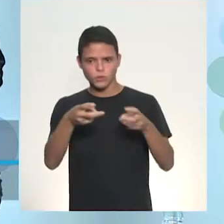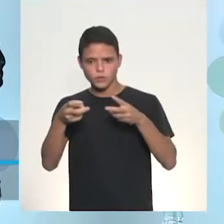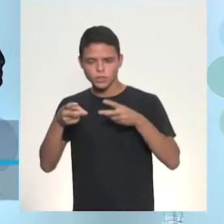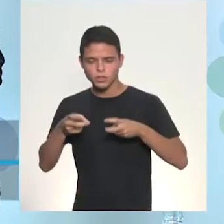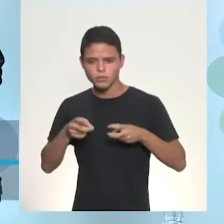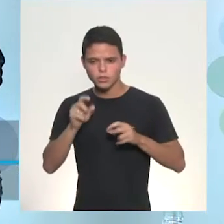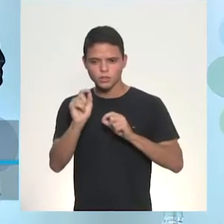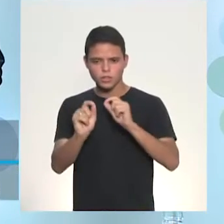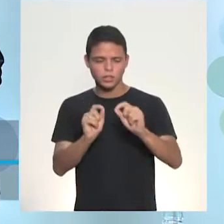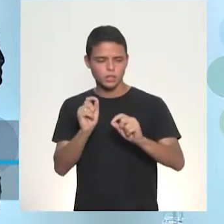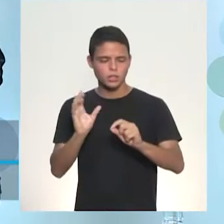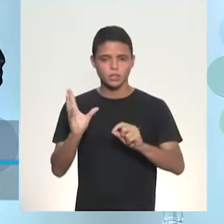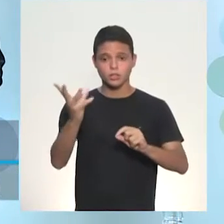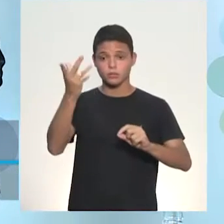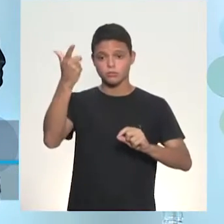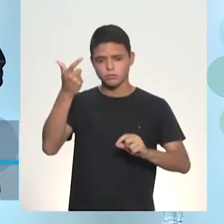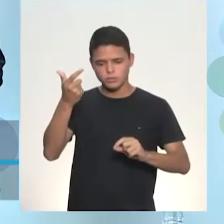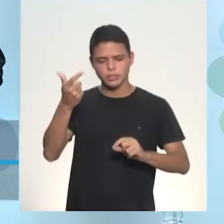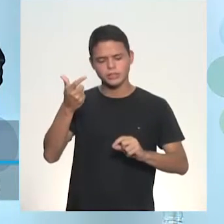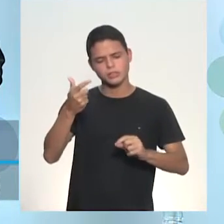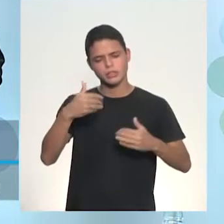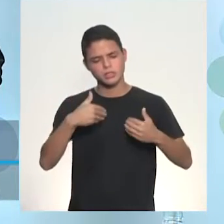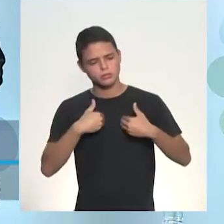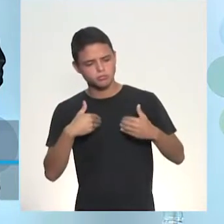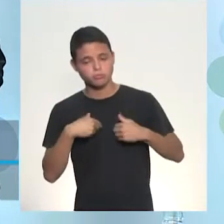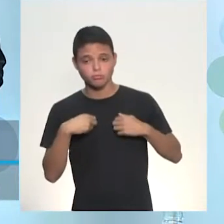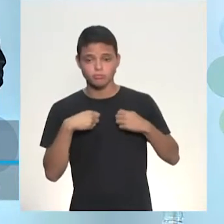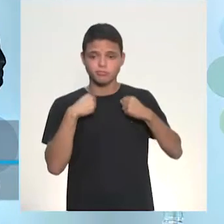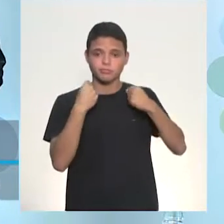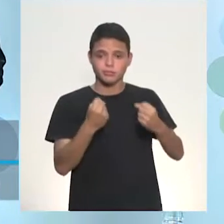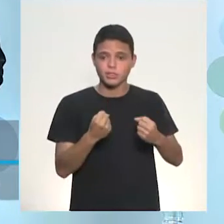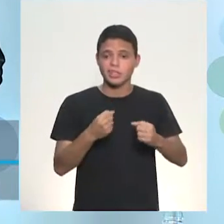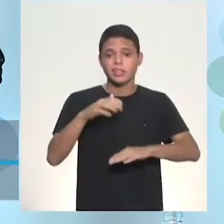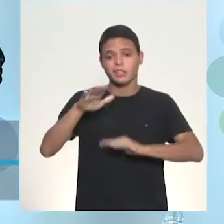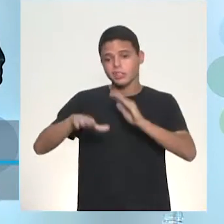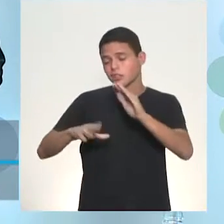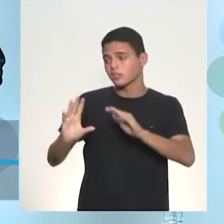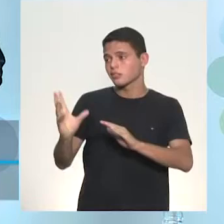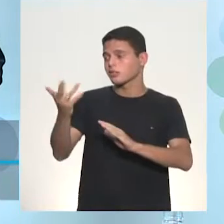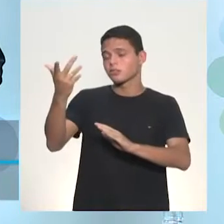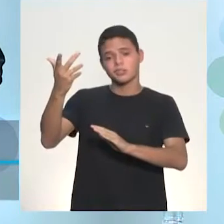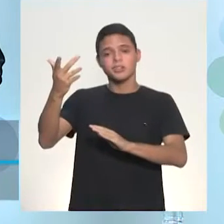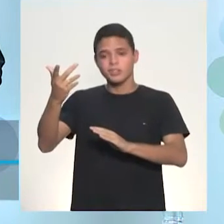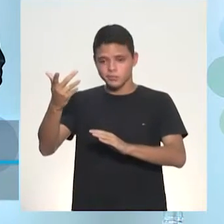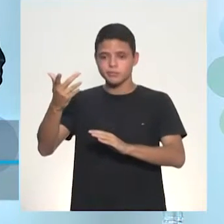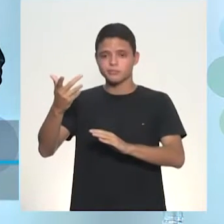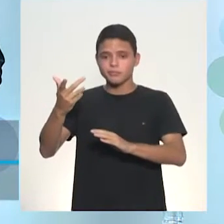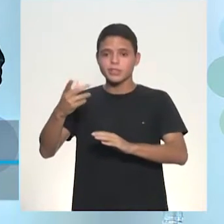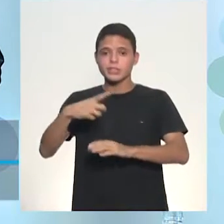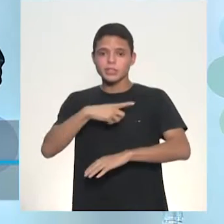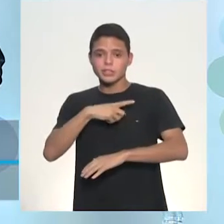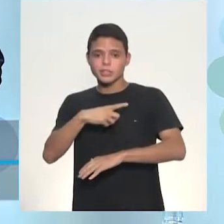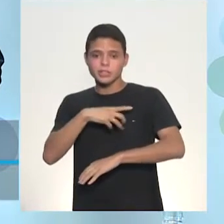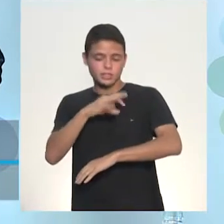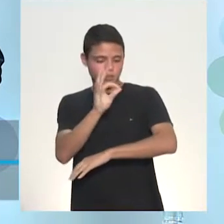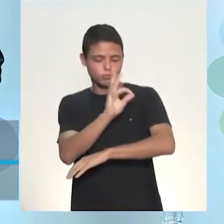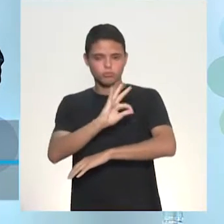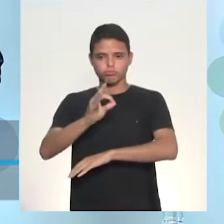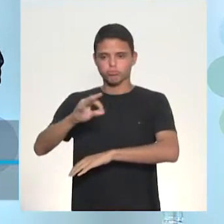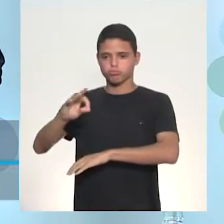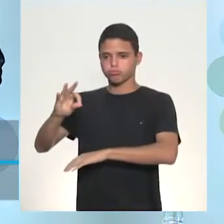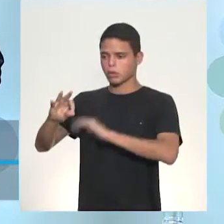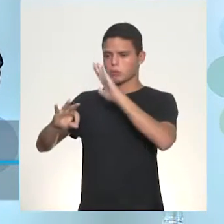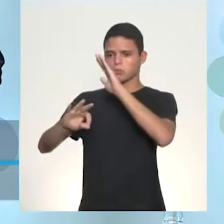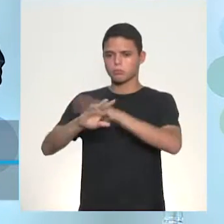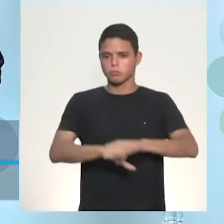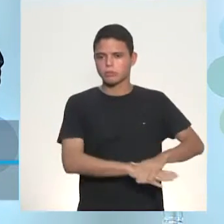todas essas coisas acontecem independente do que a gente está fazendo e a gente não tem essa informação. Então, por exemplo, você está lá, tem uma abelhinha, você vai lá dar um tapa na abelhinha, e a